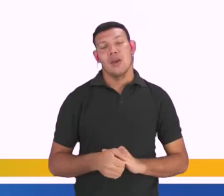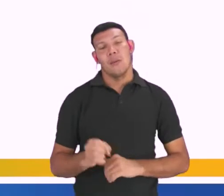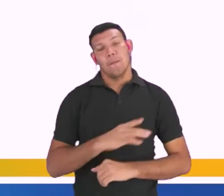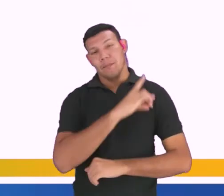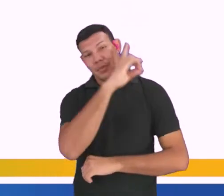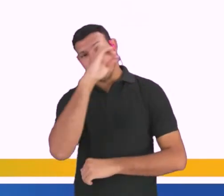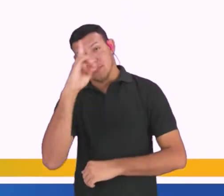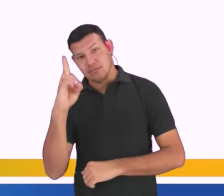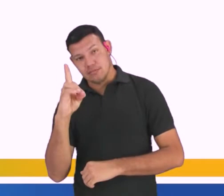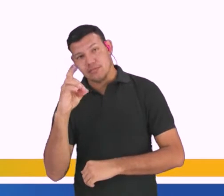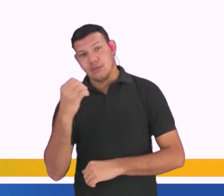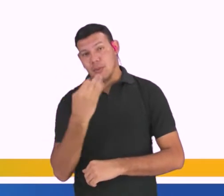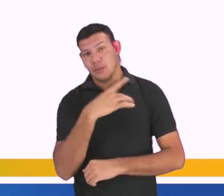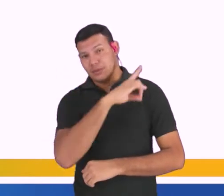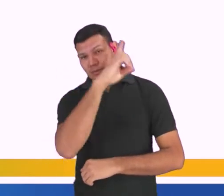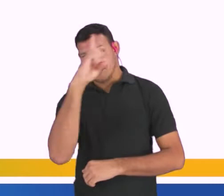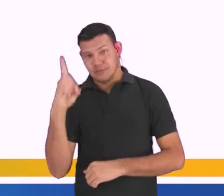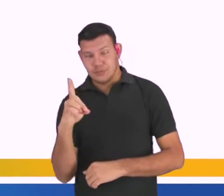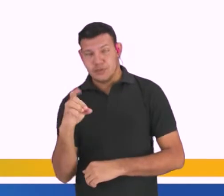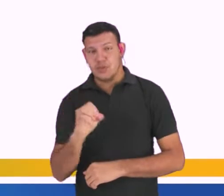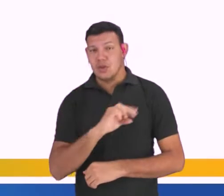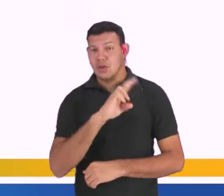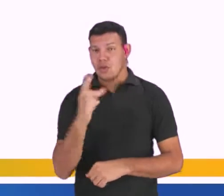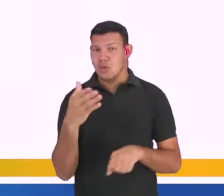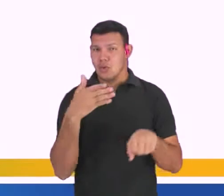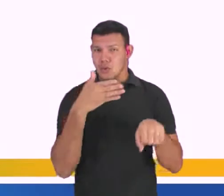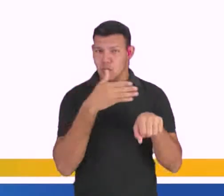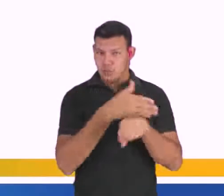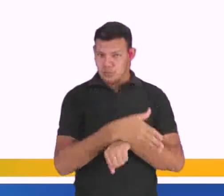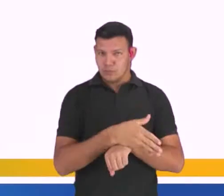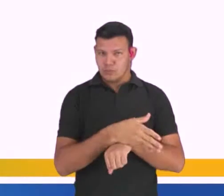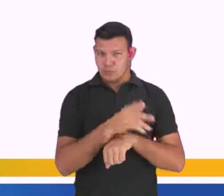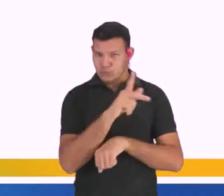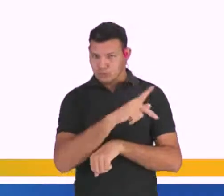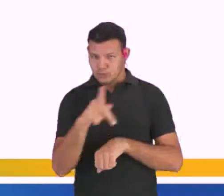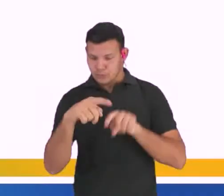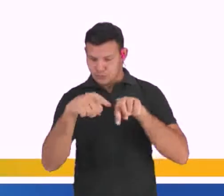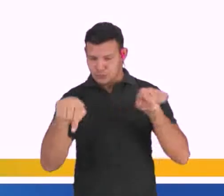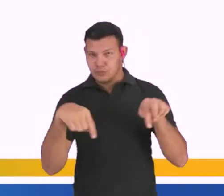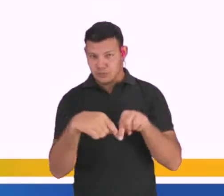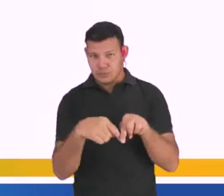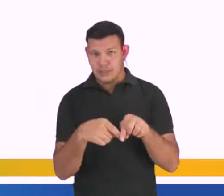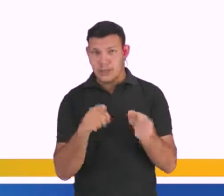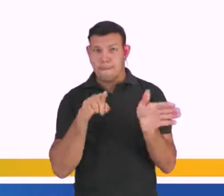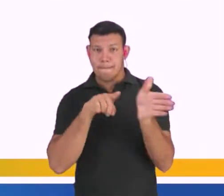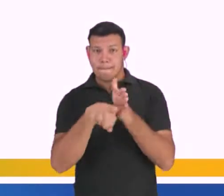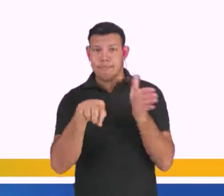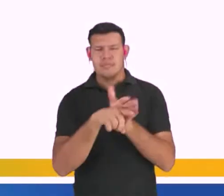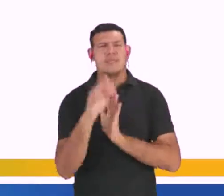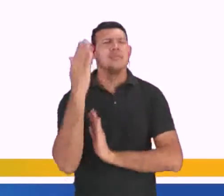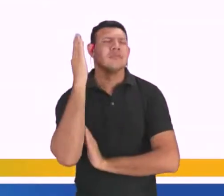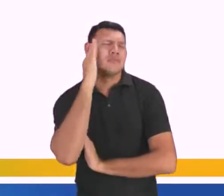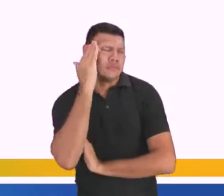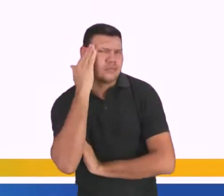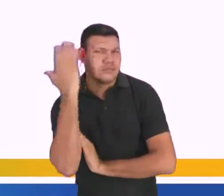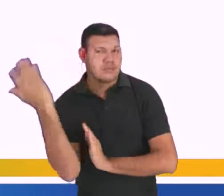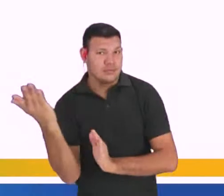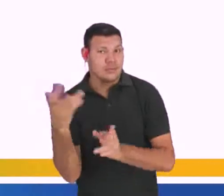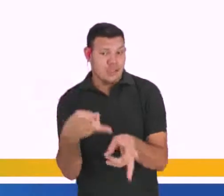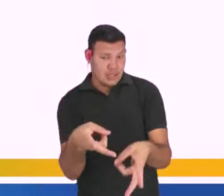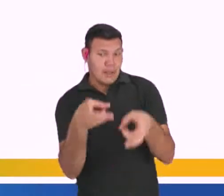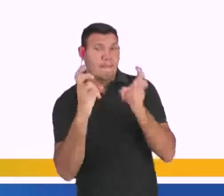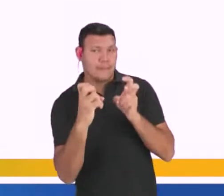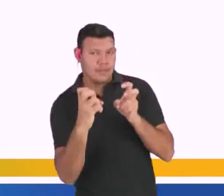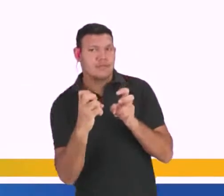ou mesmo quando o professor entra na sala, pergunta entendeu? Quando o professor em sala pergunta entendeu? Percebemos